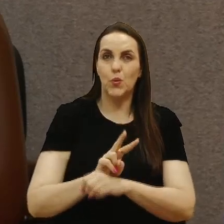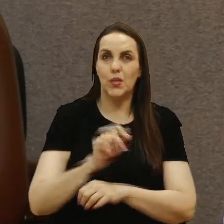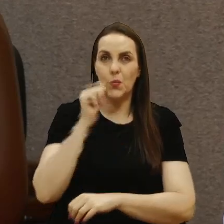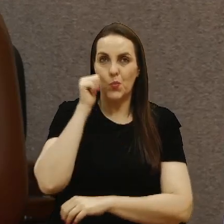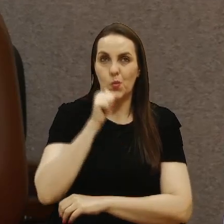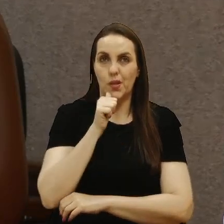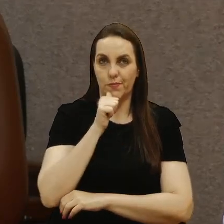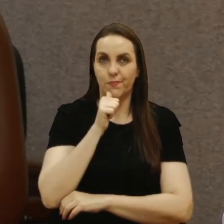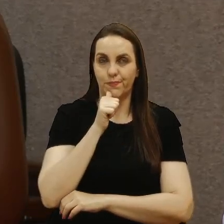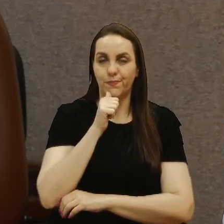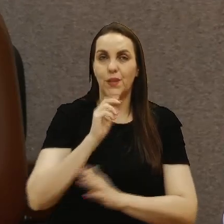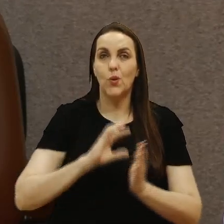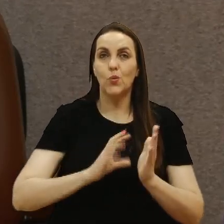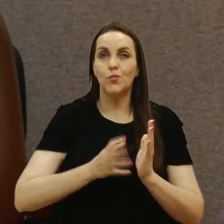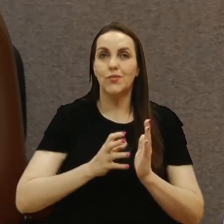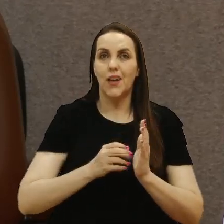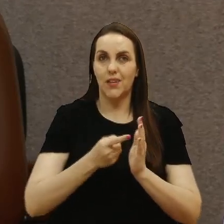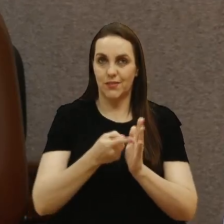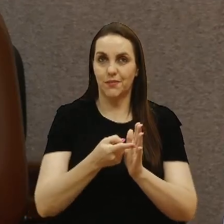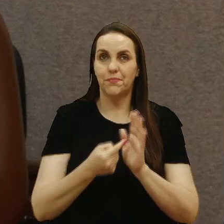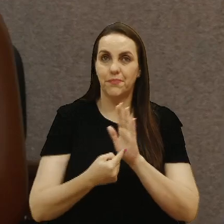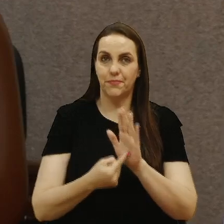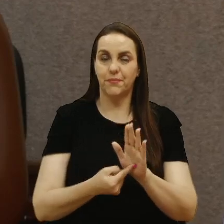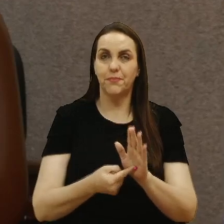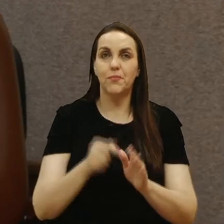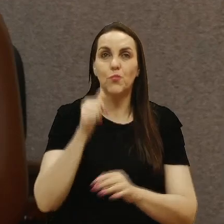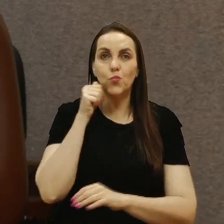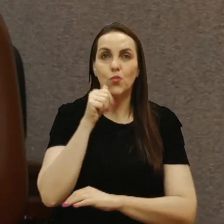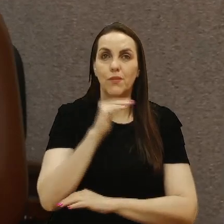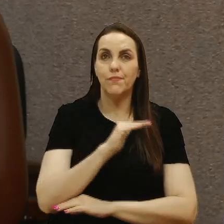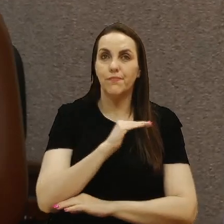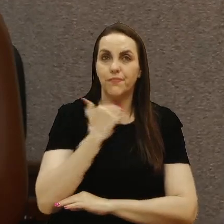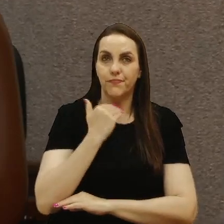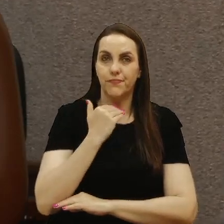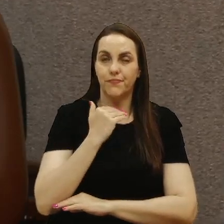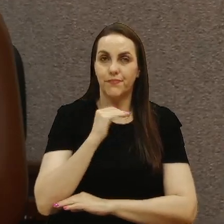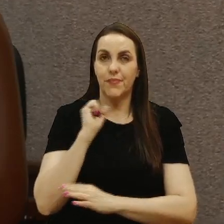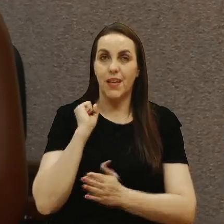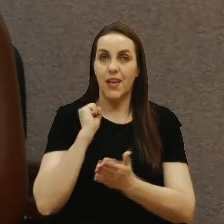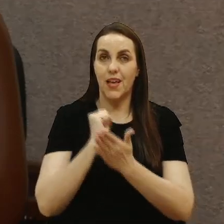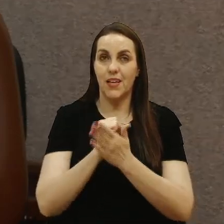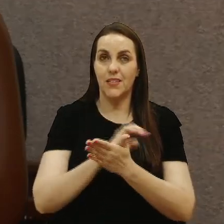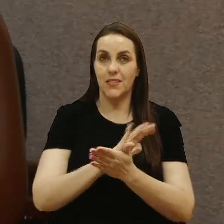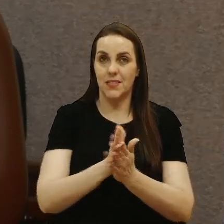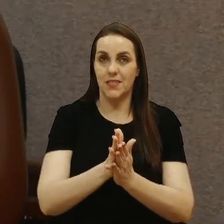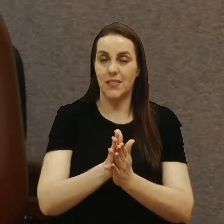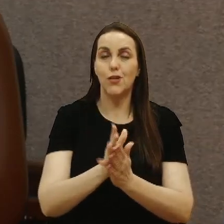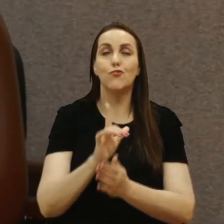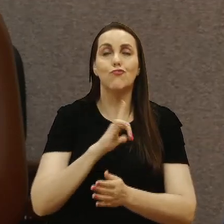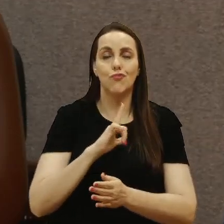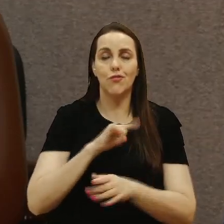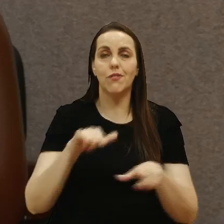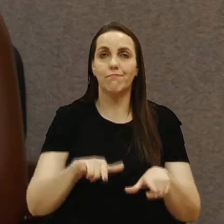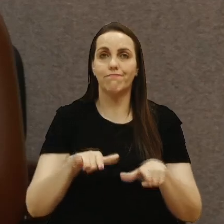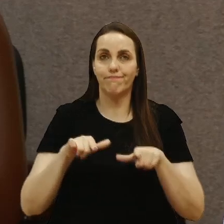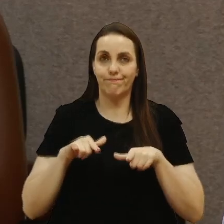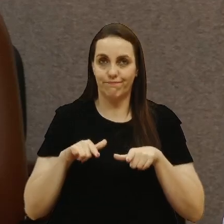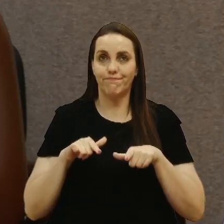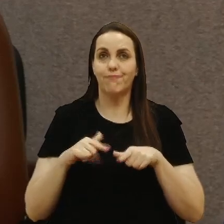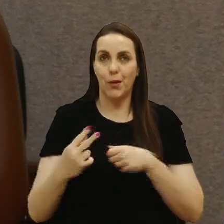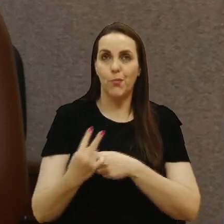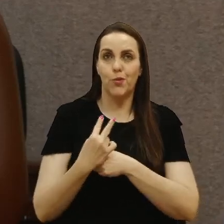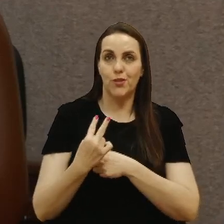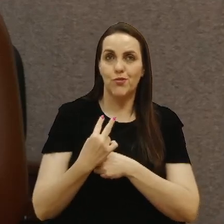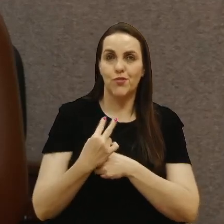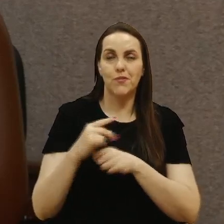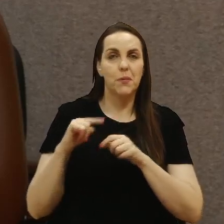senhor traz aqui, essas mulheres que morreram, que foram assassinadas, elas tinham medida protetiva. E a medida protetiva, ela